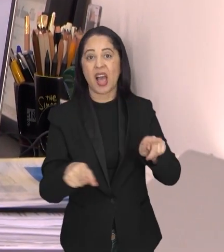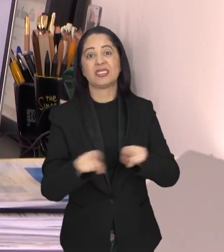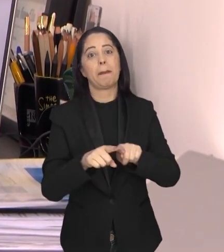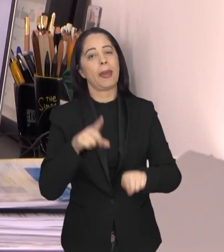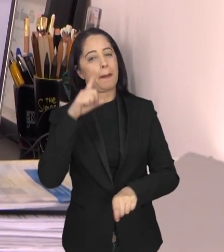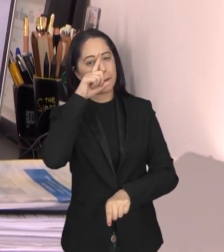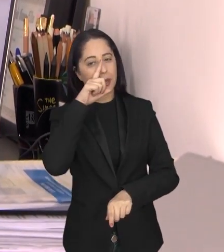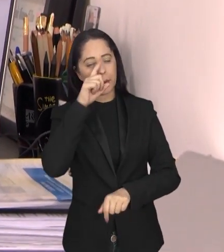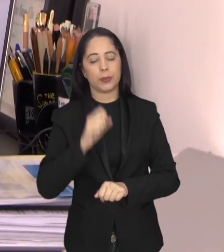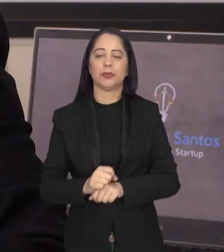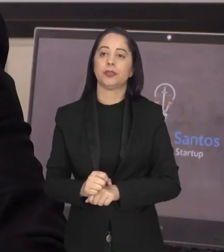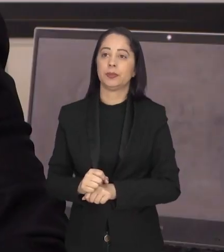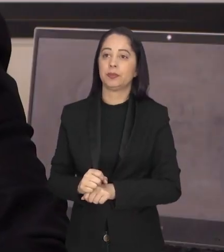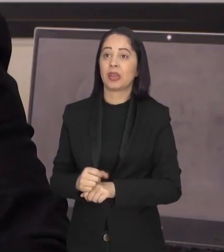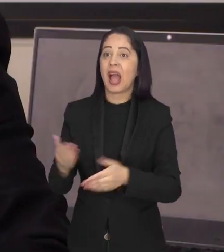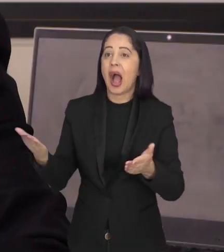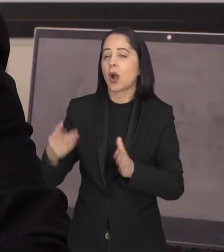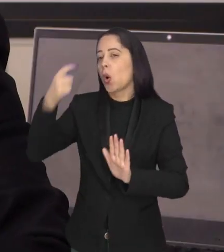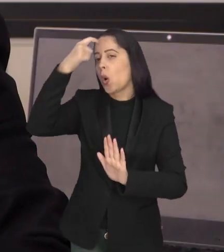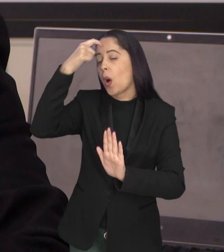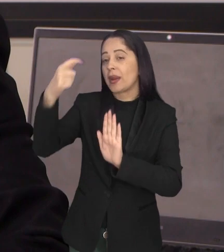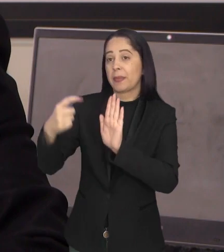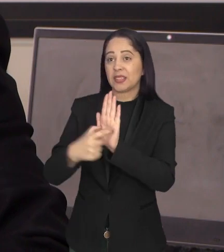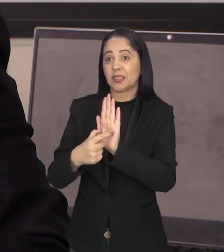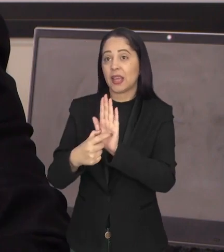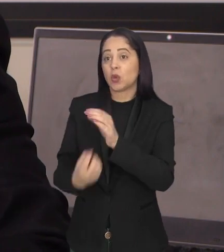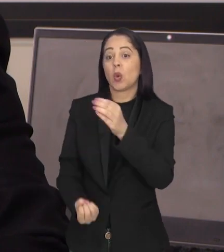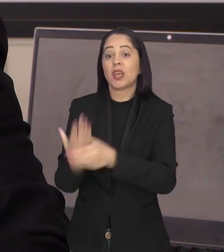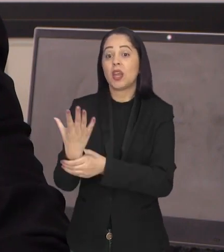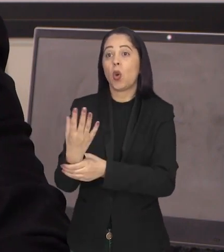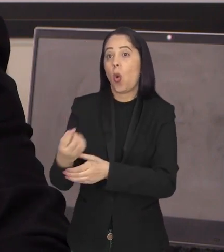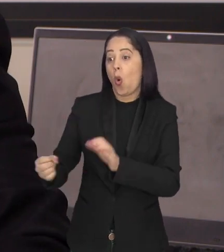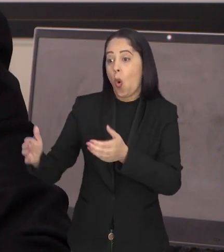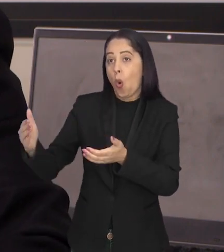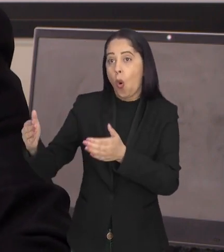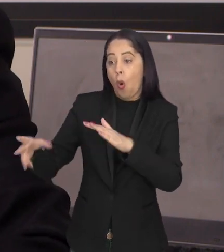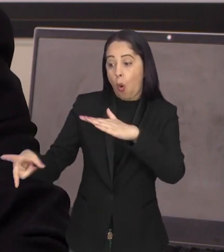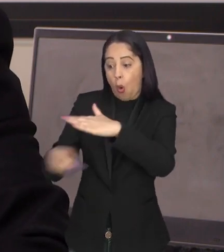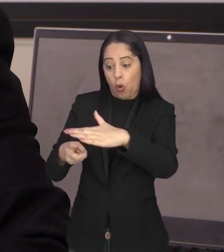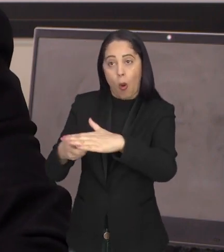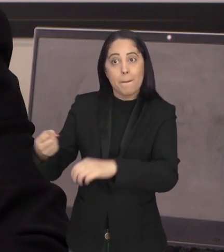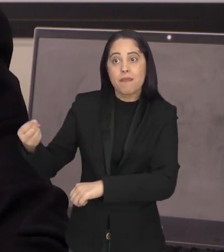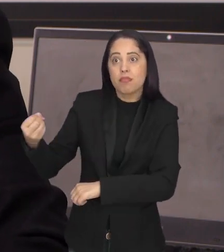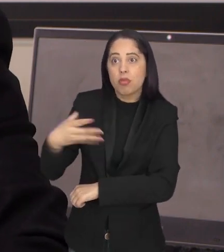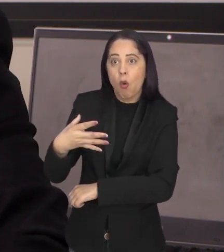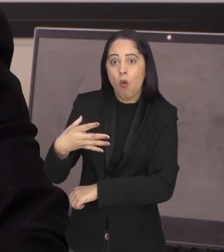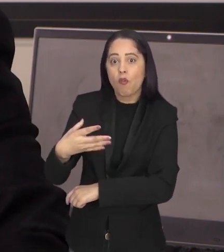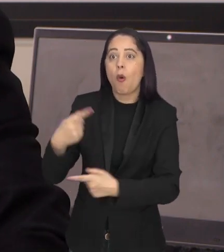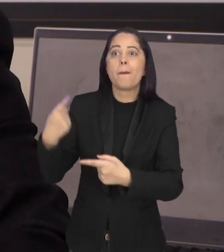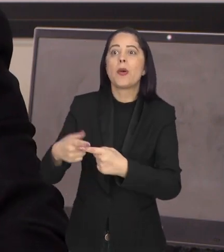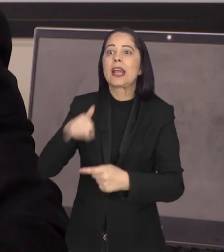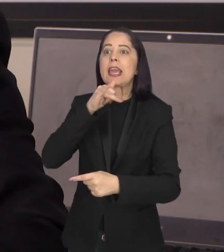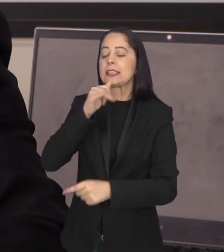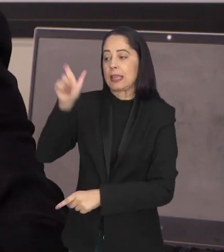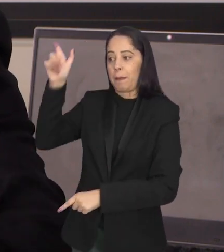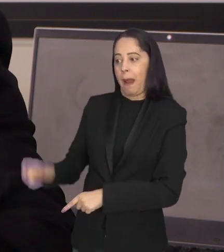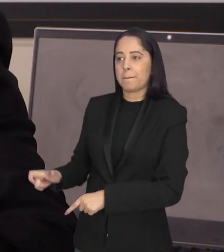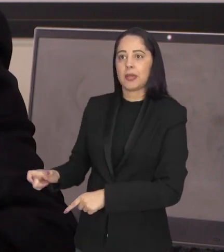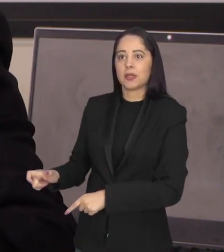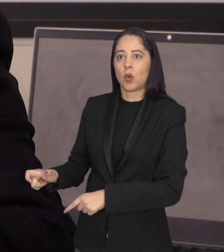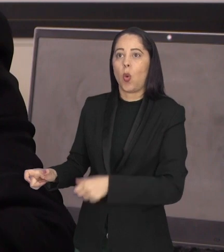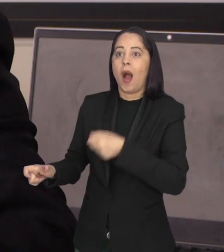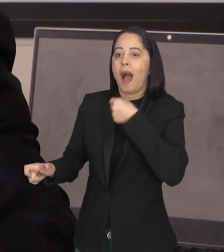também oferece um risco. Com a inteligência artificial surgiu um novo golpe, onde o criminoso, ele, de posse